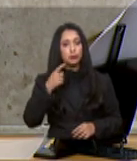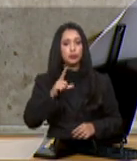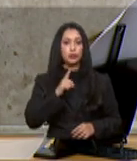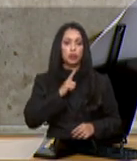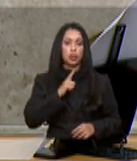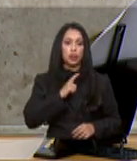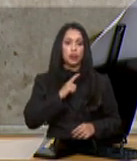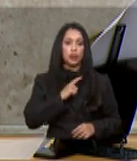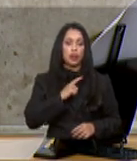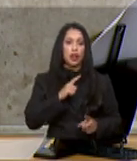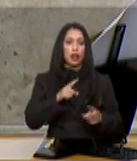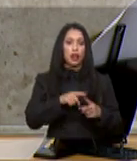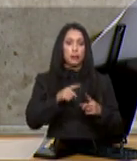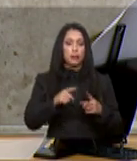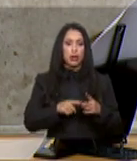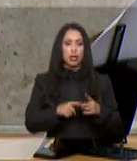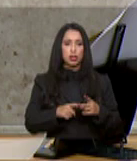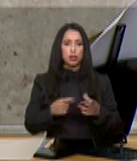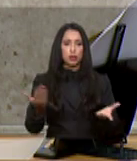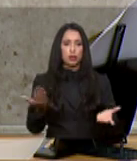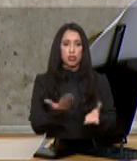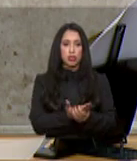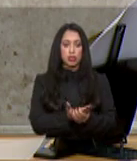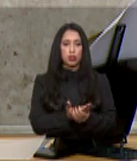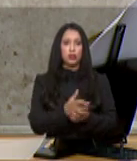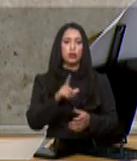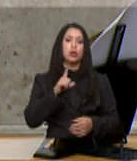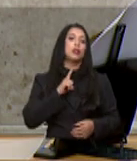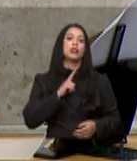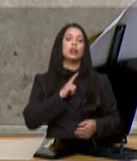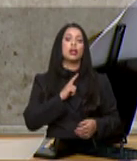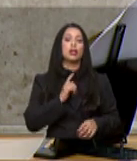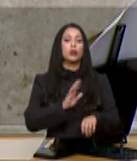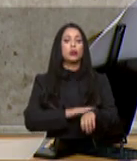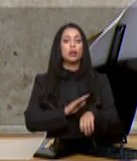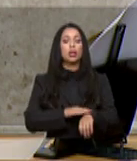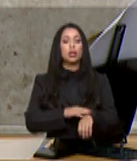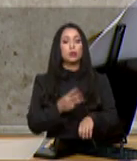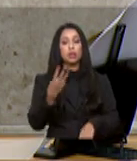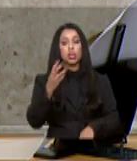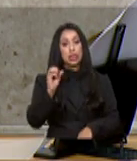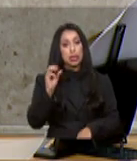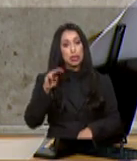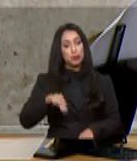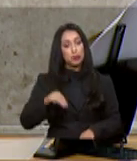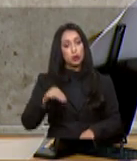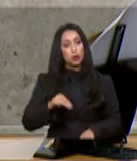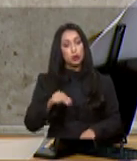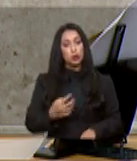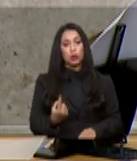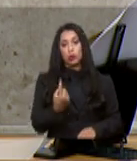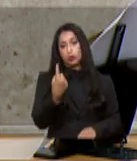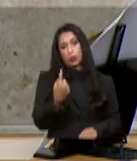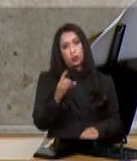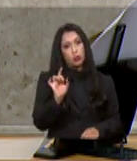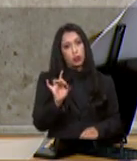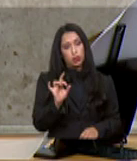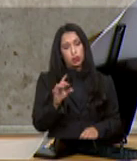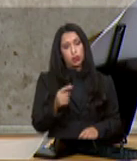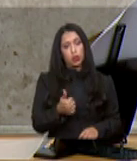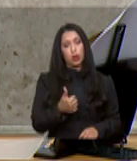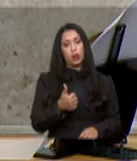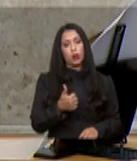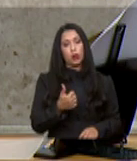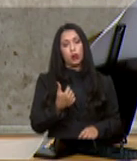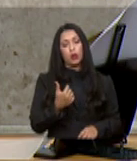mais de uma ação terão prazo dobrado de 30 minutos. e aqueles que defendem uma só ação,